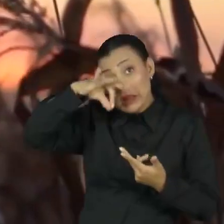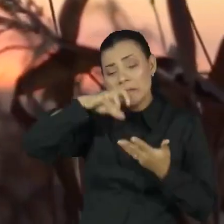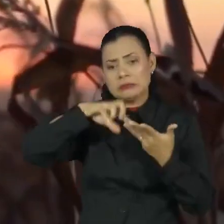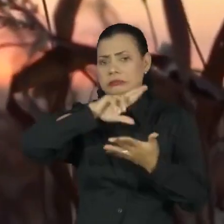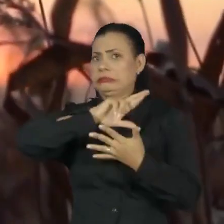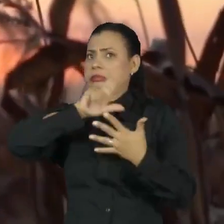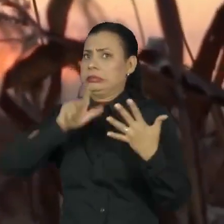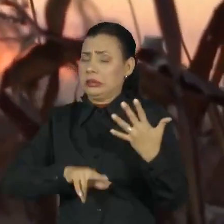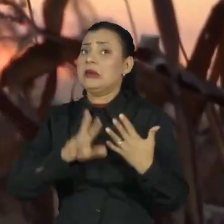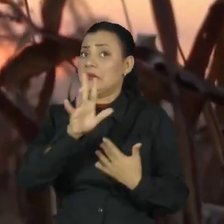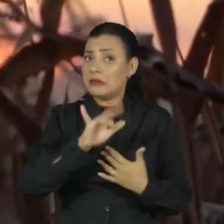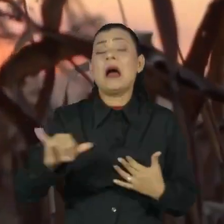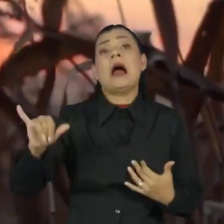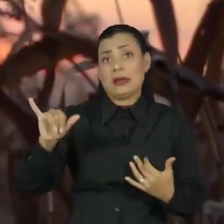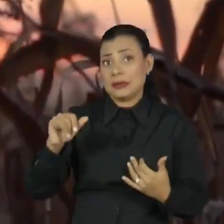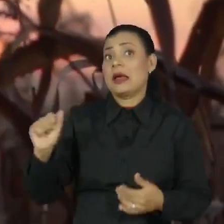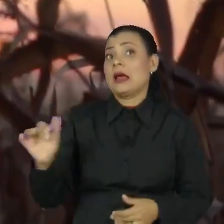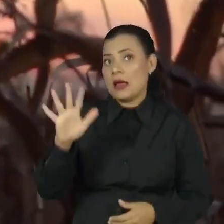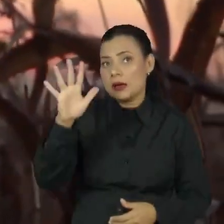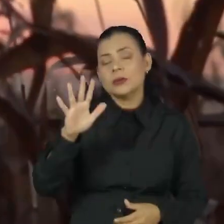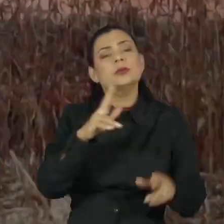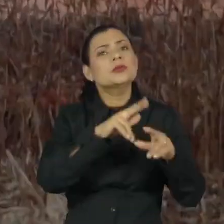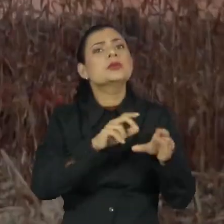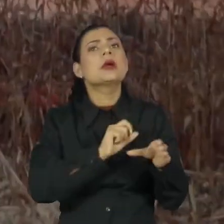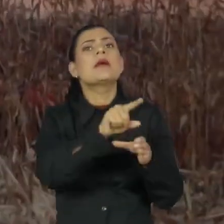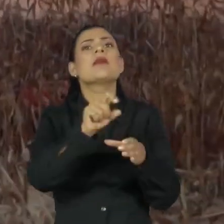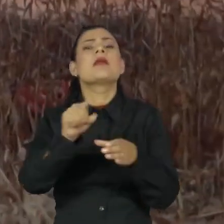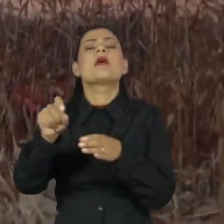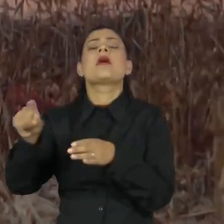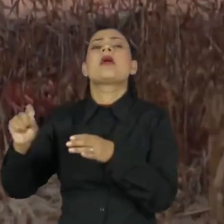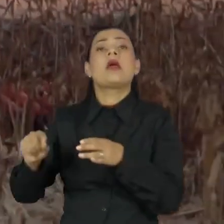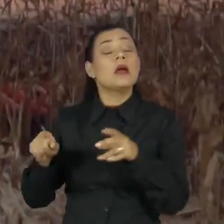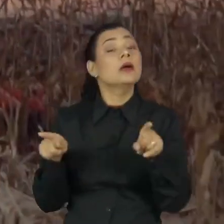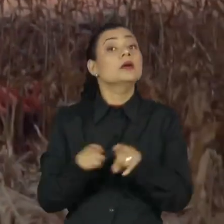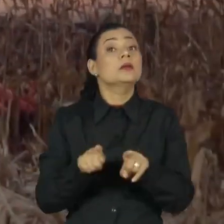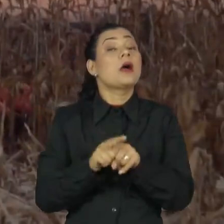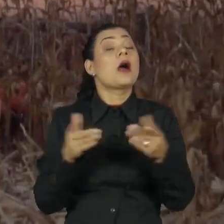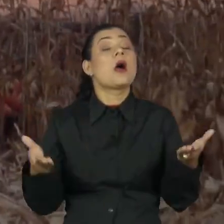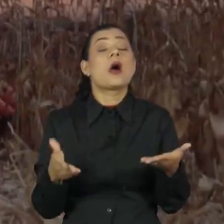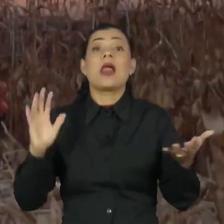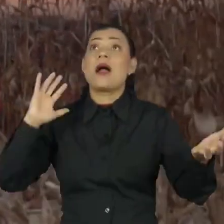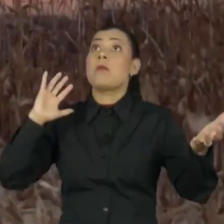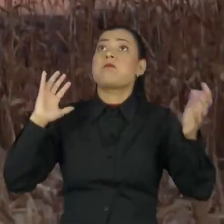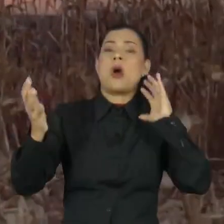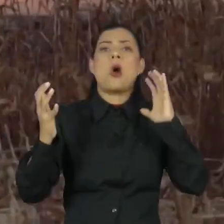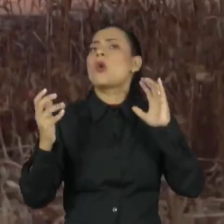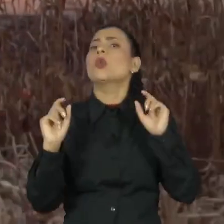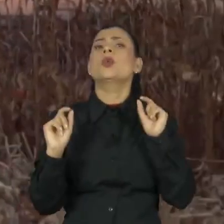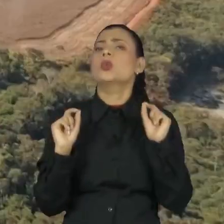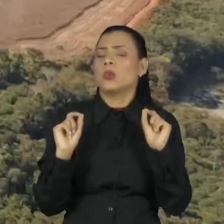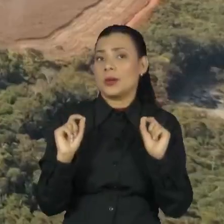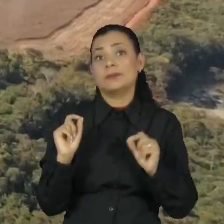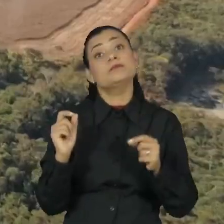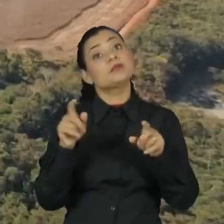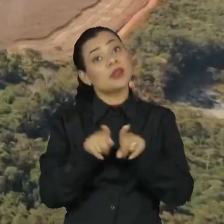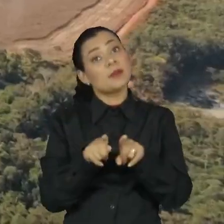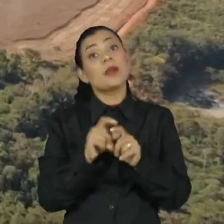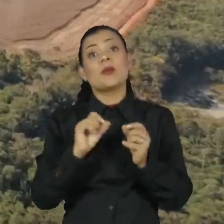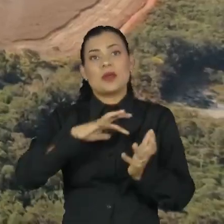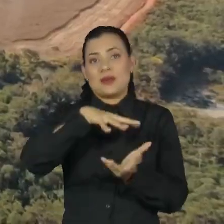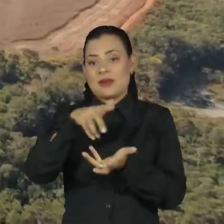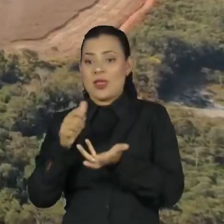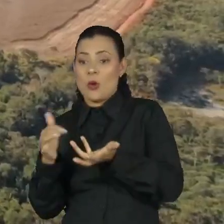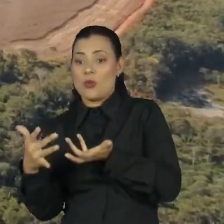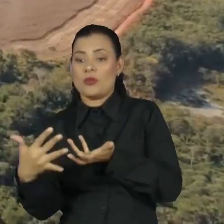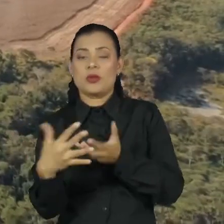Ao longo de 2024, as plantações terão que enfrentar ainda uma combinação climática rara, a despedida do El Niño